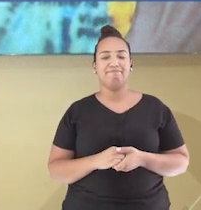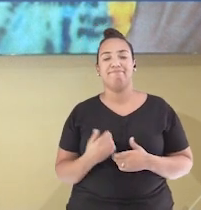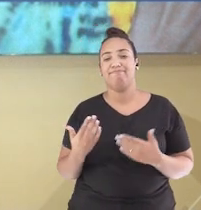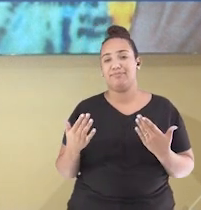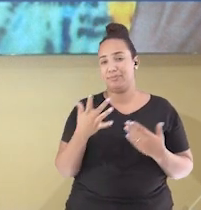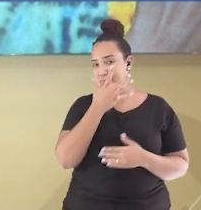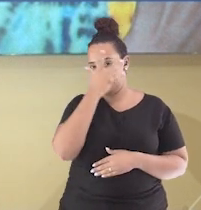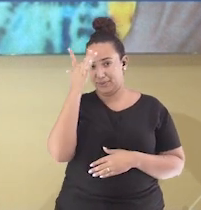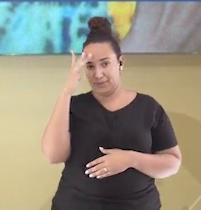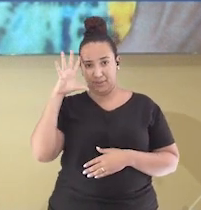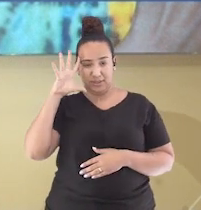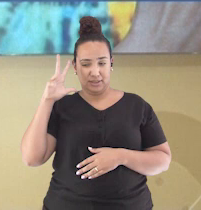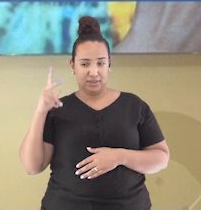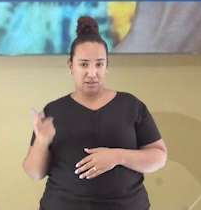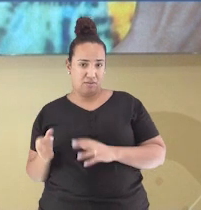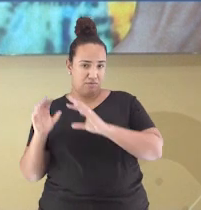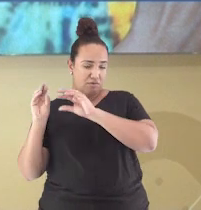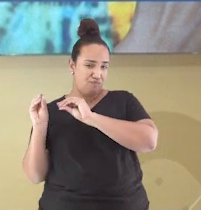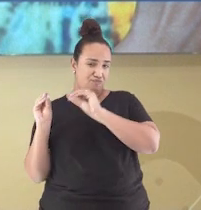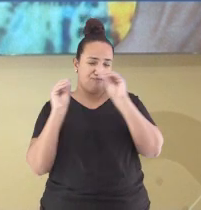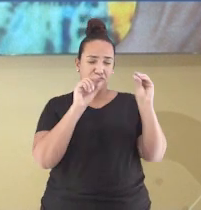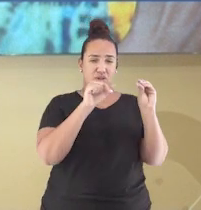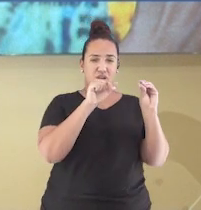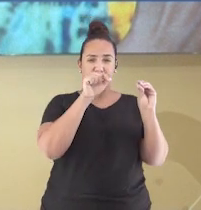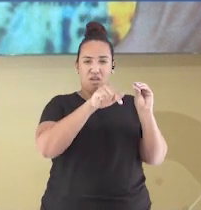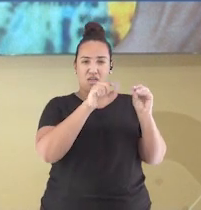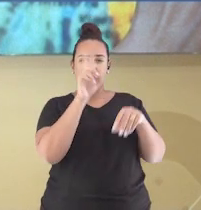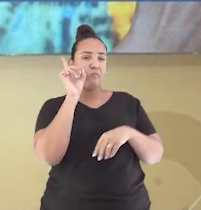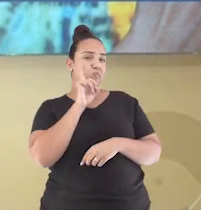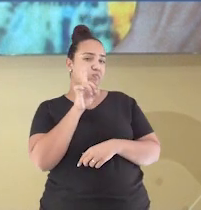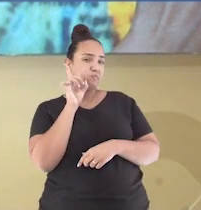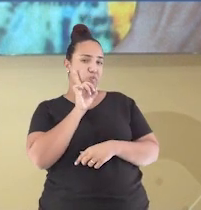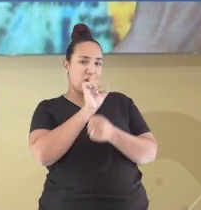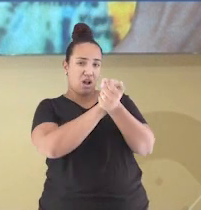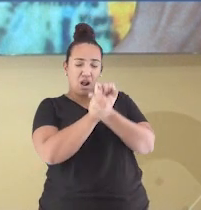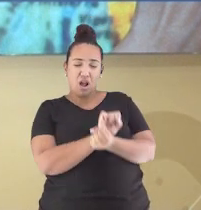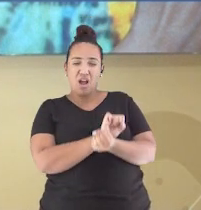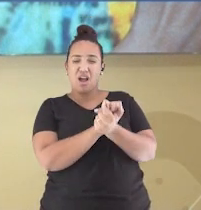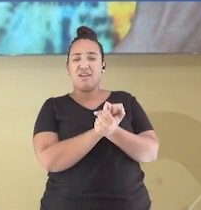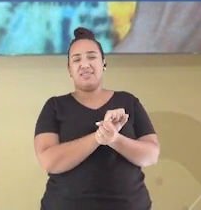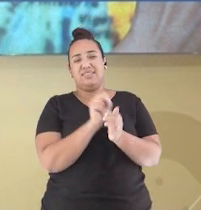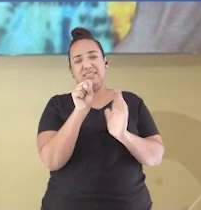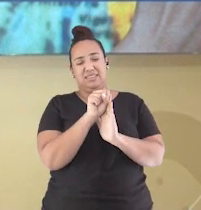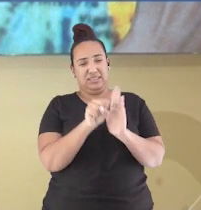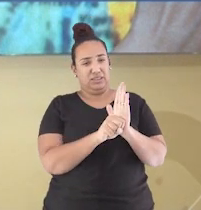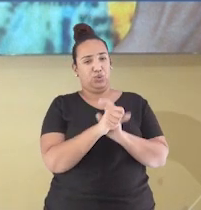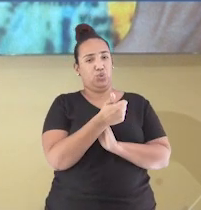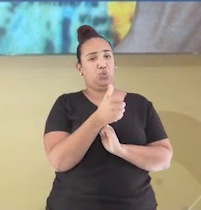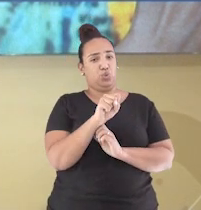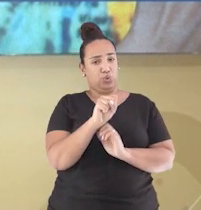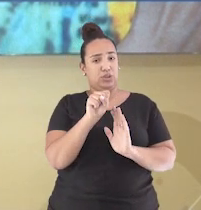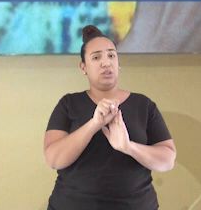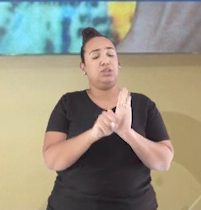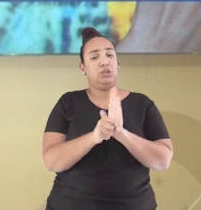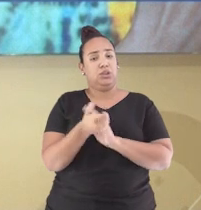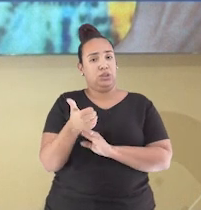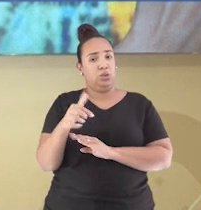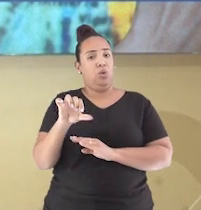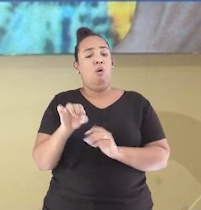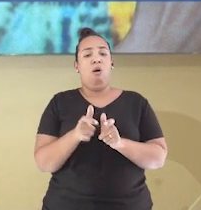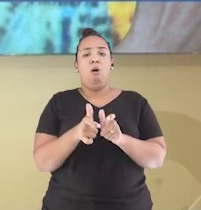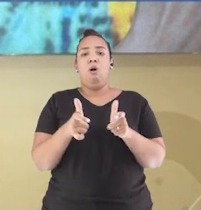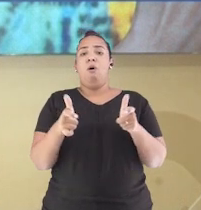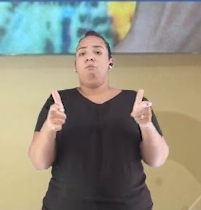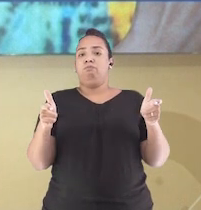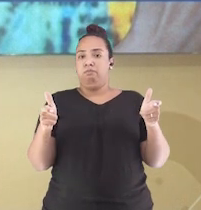que se fala nos Estados Unidos? Inglês. O fluxo de escravizados levados da África para os Estados Unidos foi